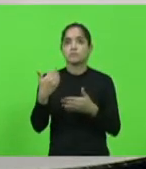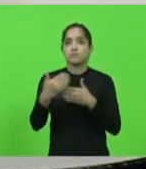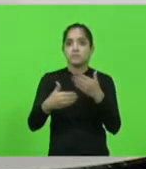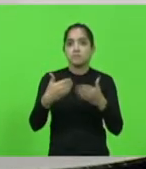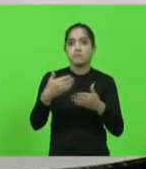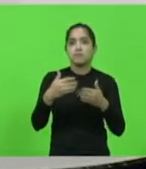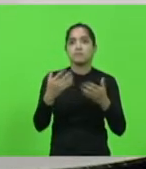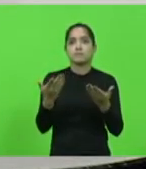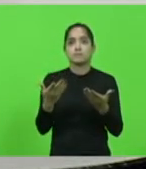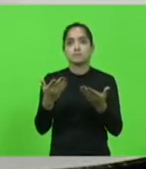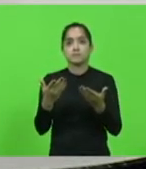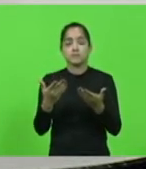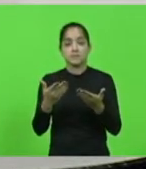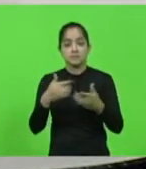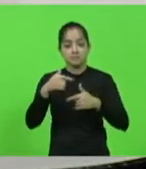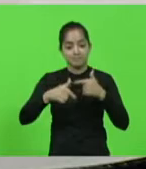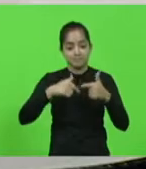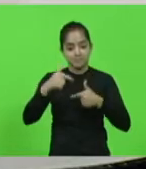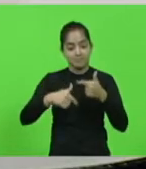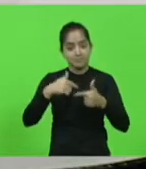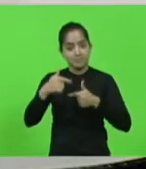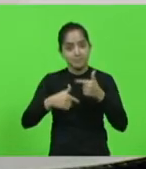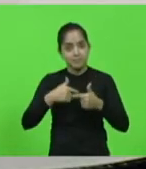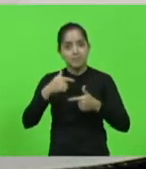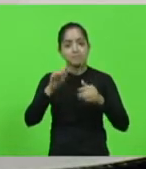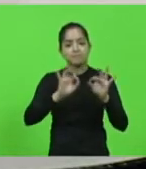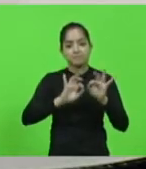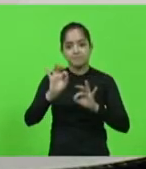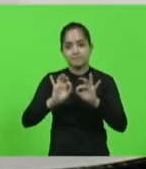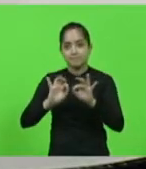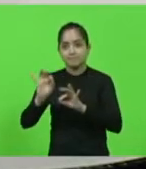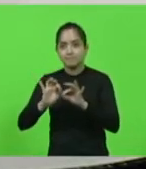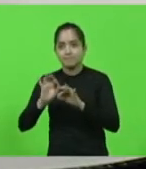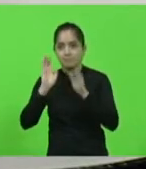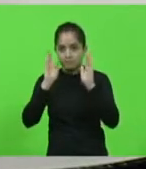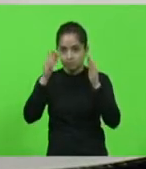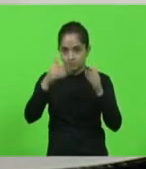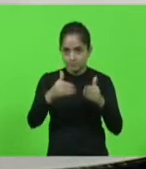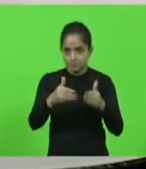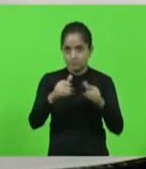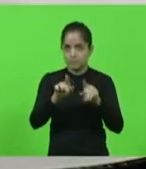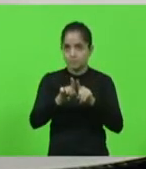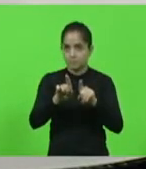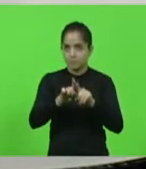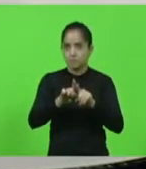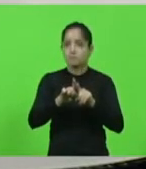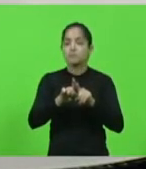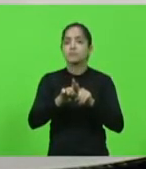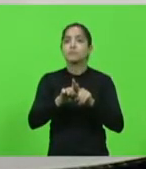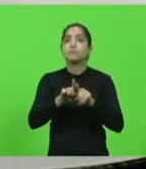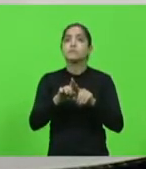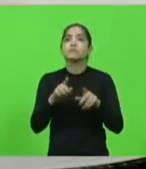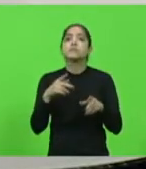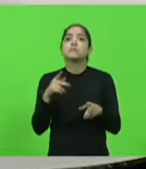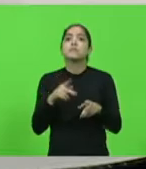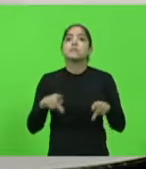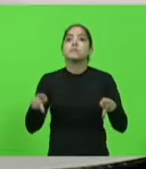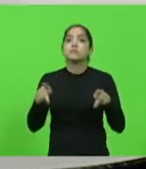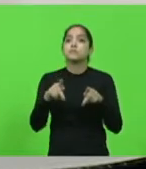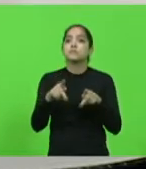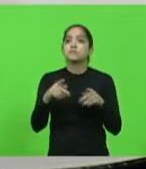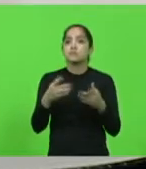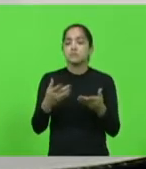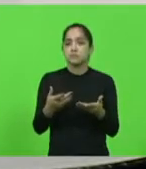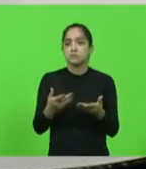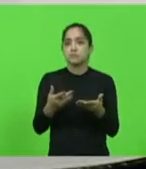agora essa tarefa de construir tanto o observatório quanto à Procuradoria, e